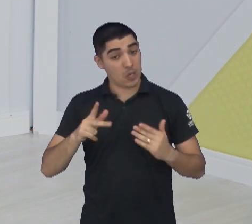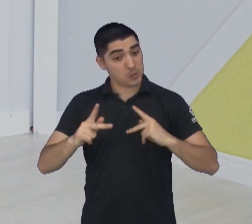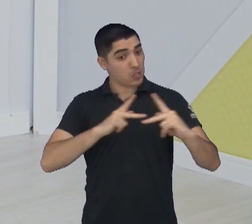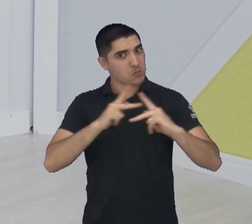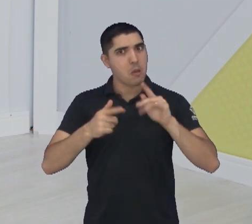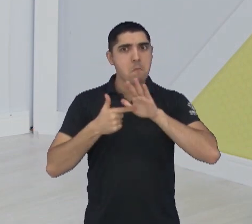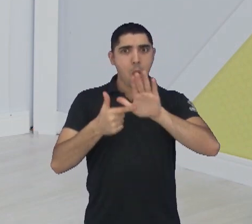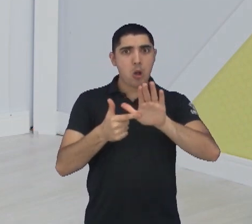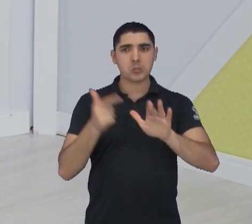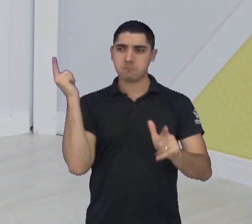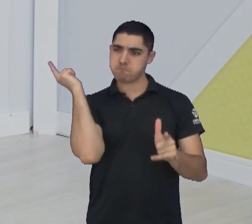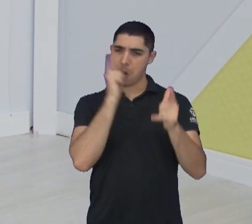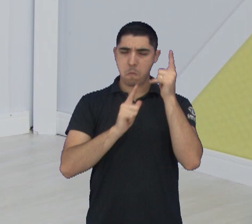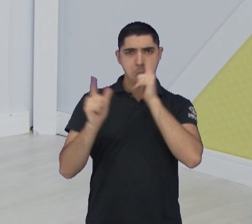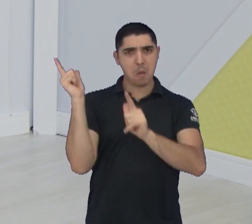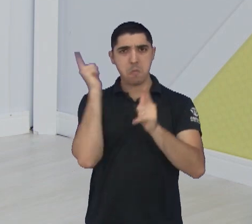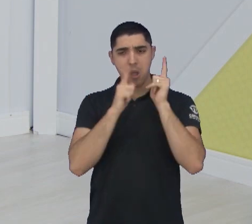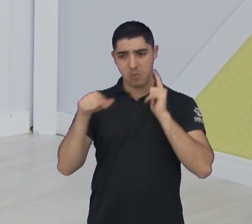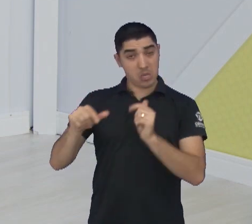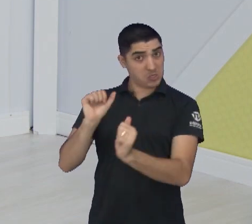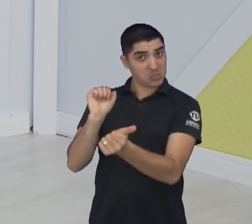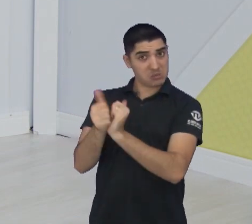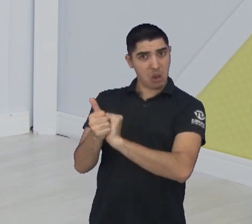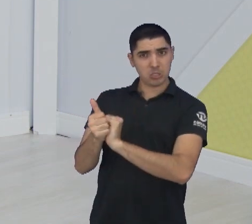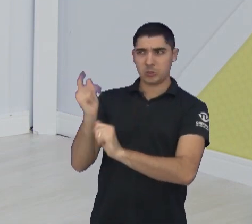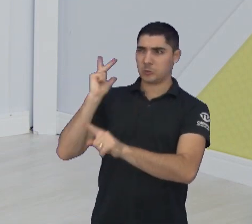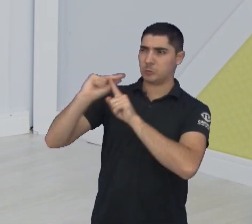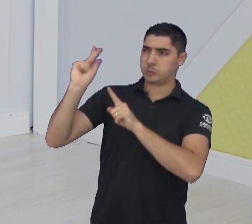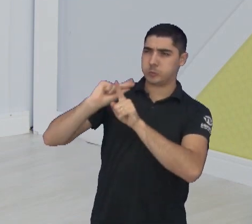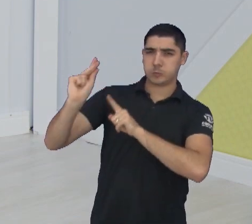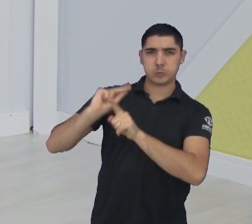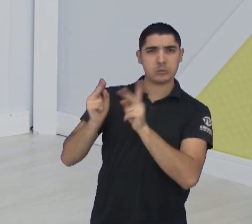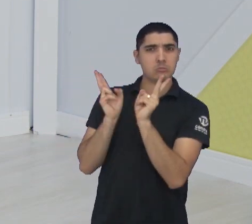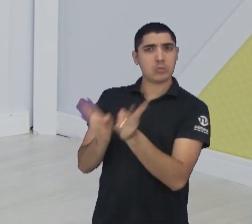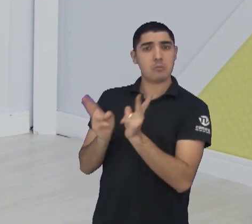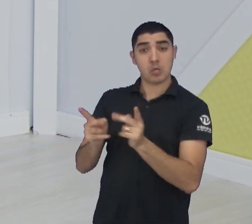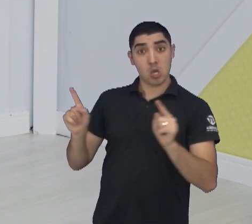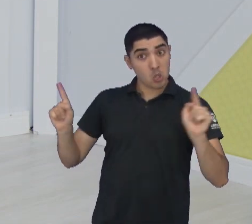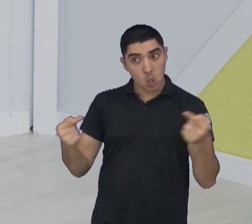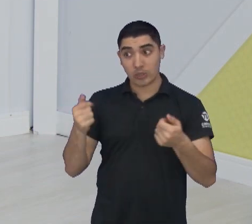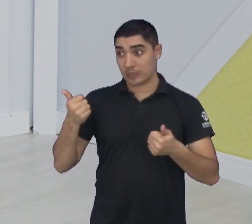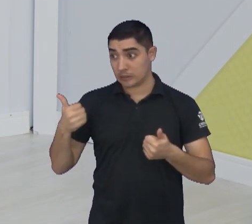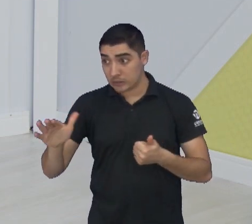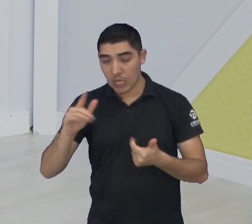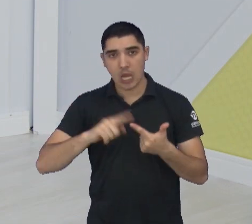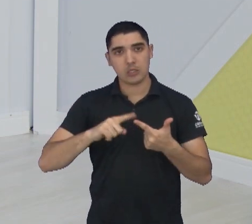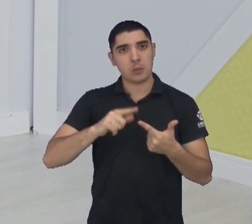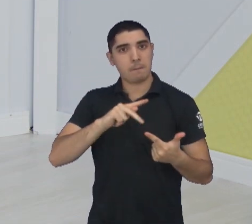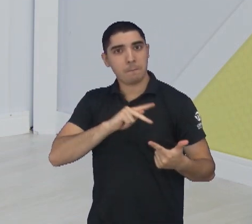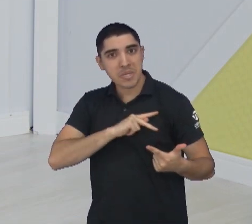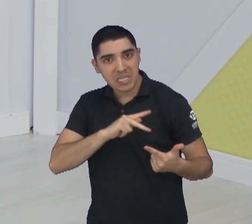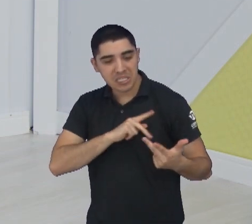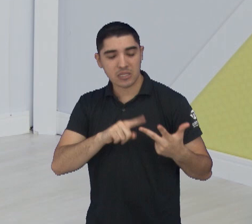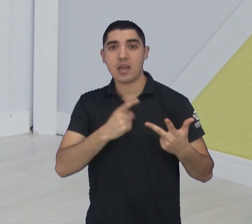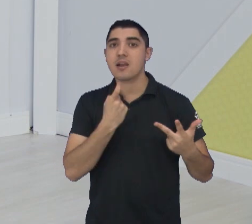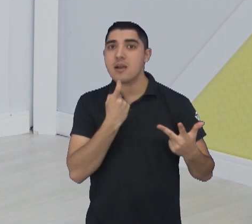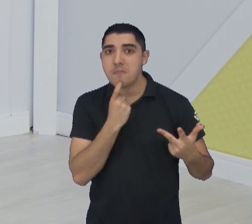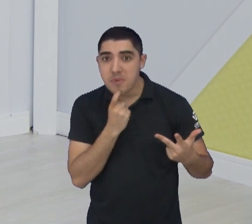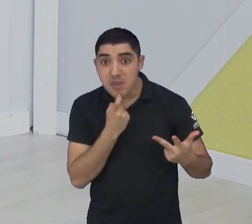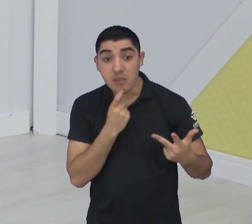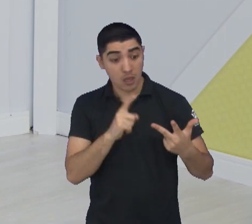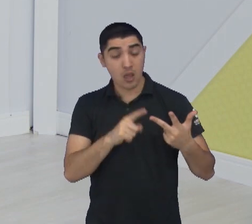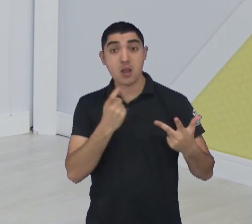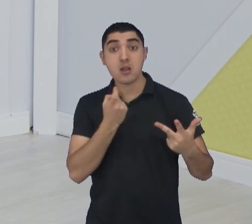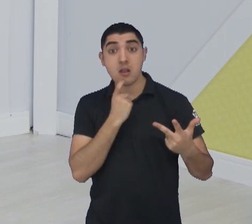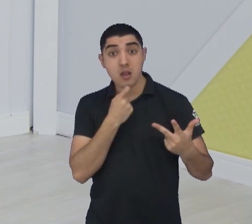uma hegemonia no esporte, disputando com grandes cidades, como Santos, Pinda, que é uma potência também, Campinas. Campinas tem o